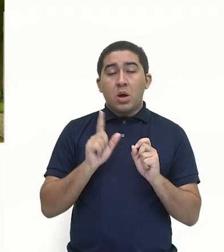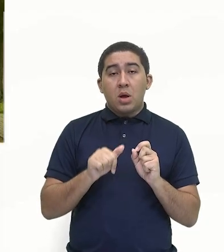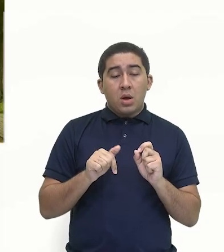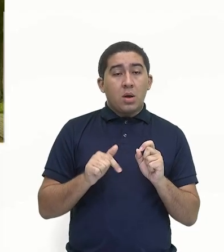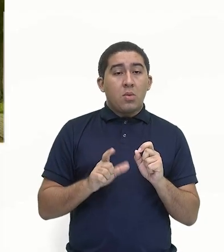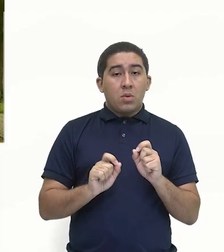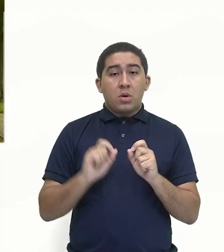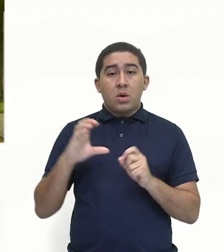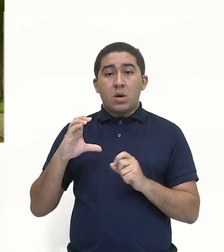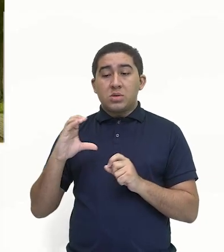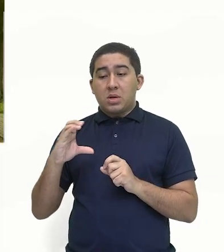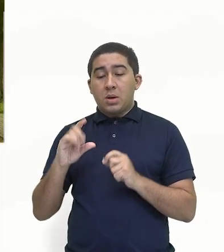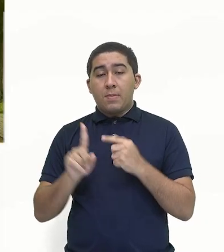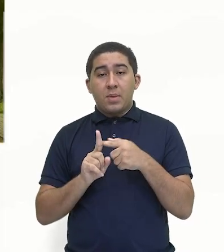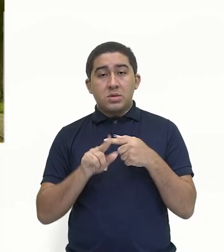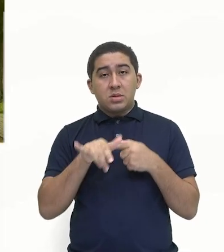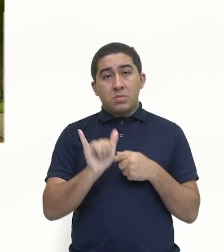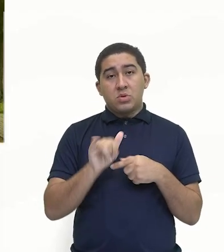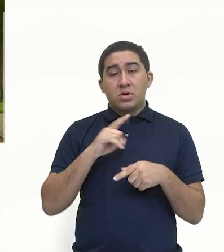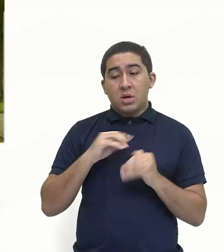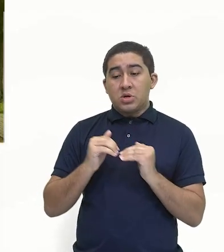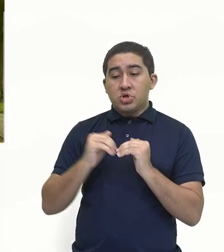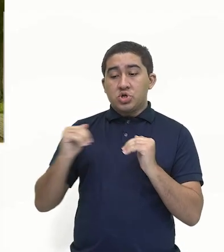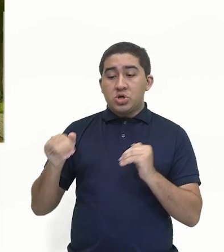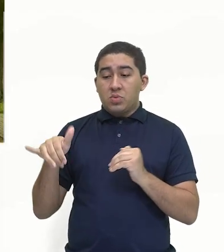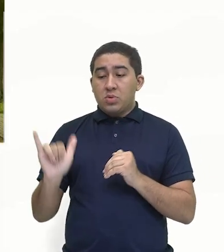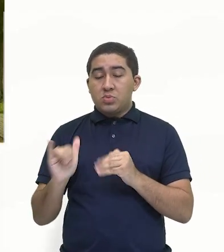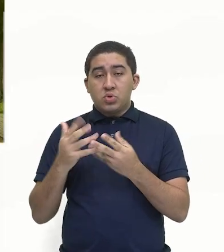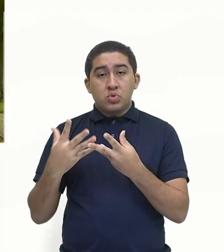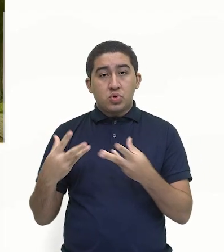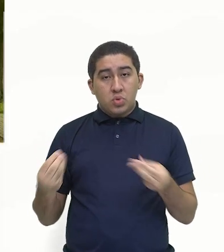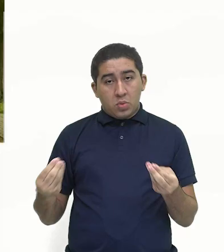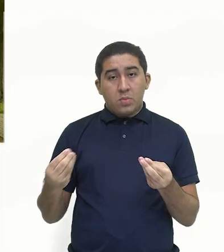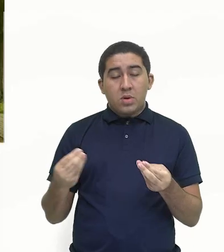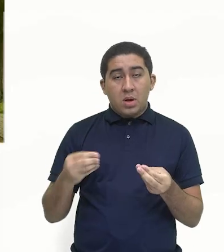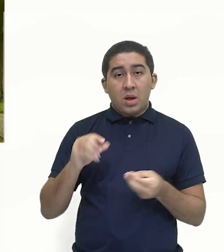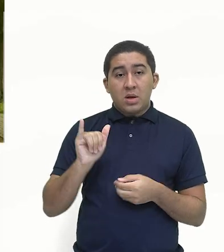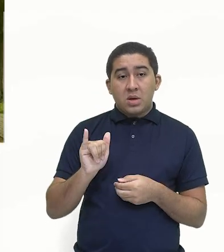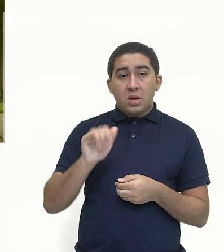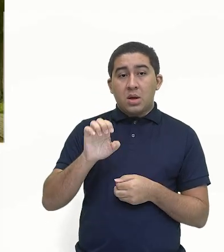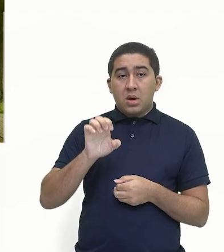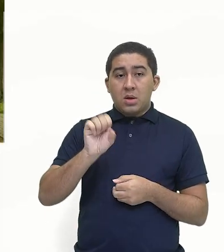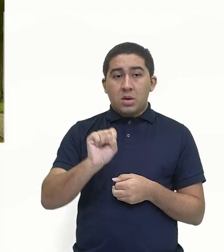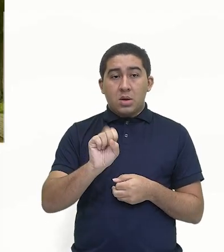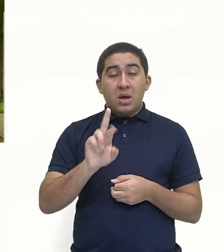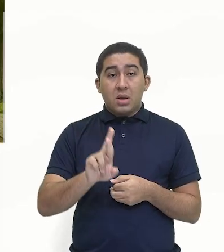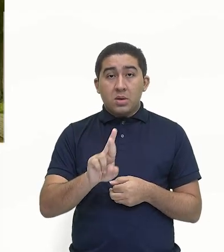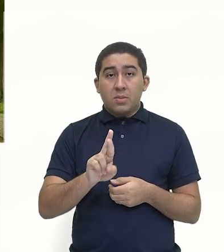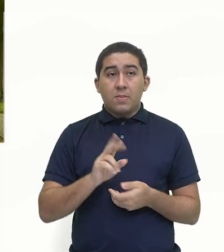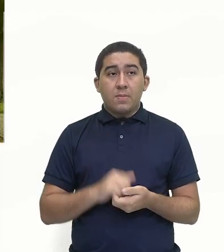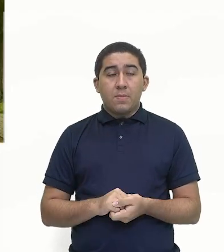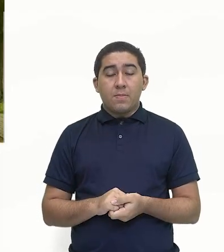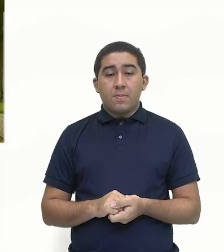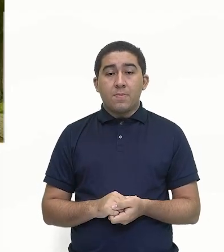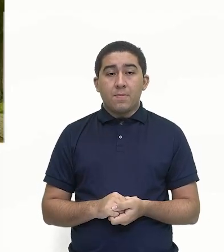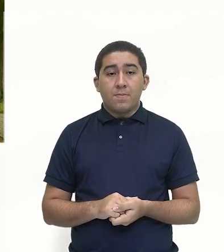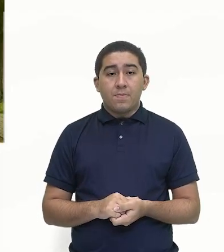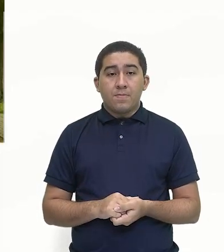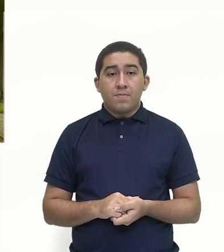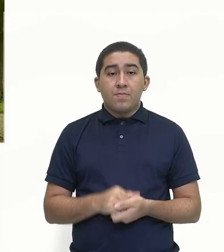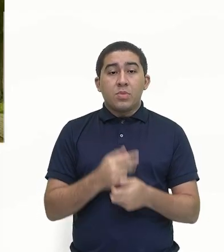mais Y, nós retiramos o Y para acrescentar IER. E nós